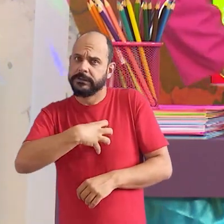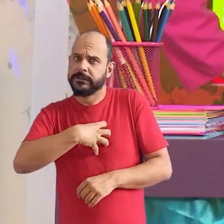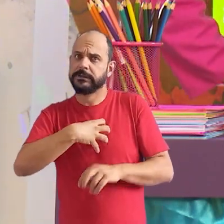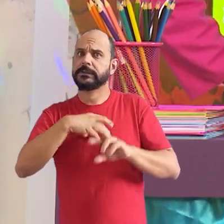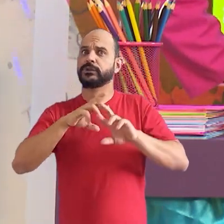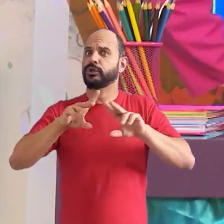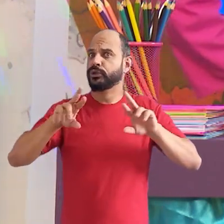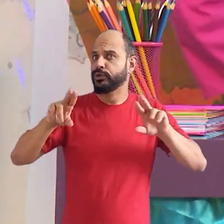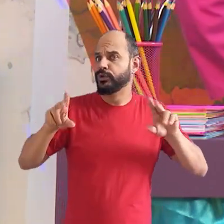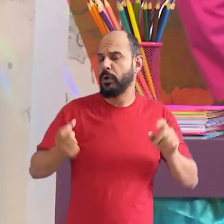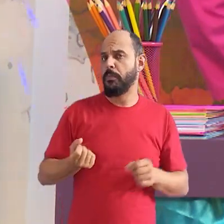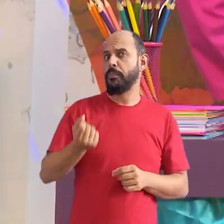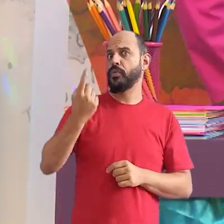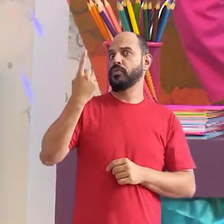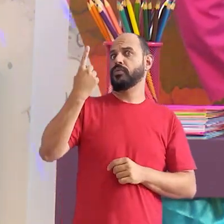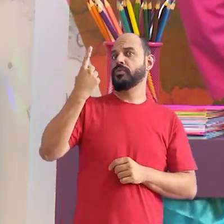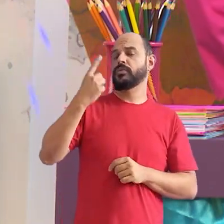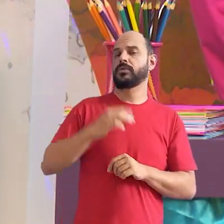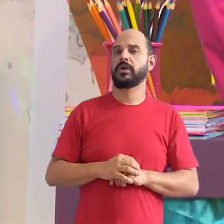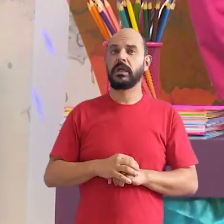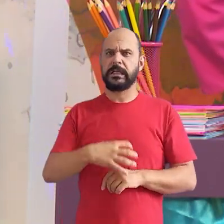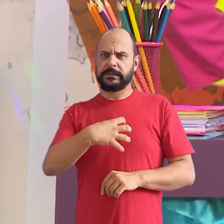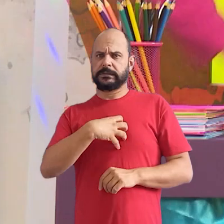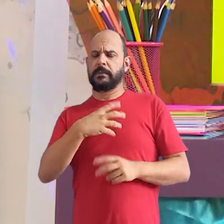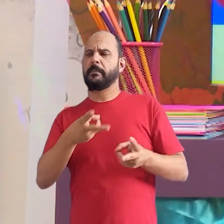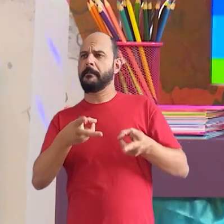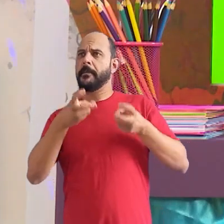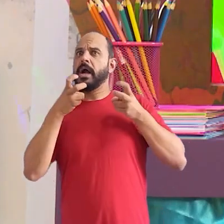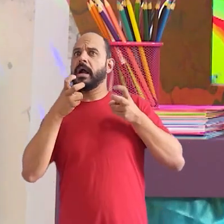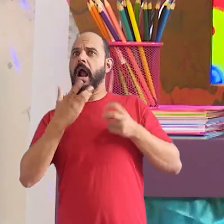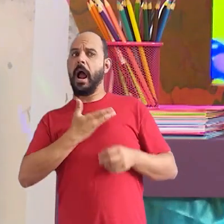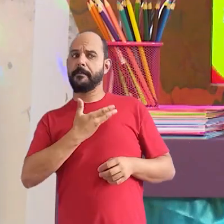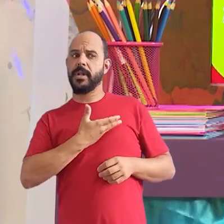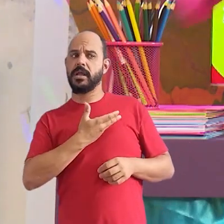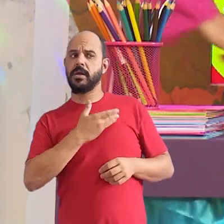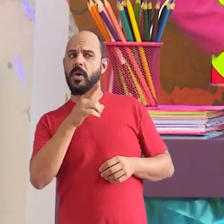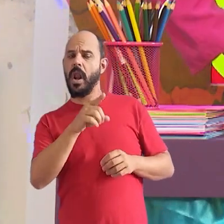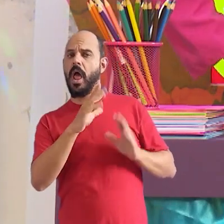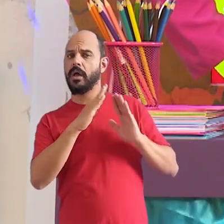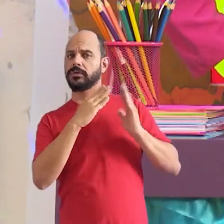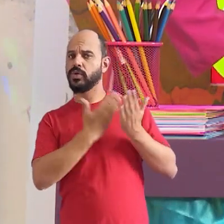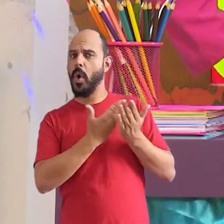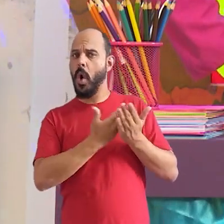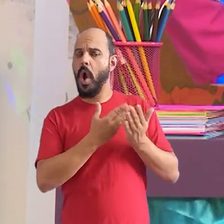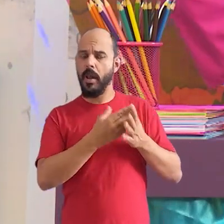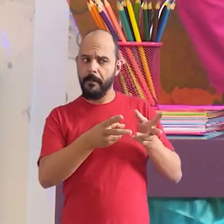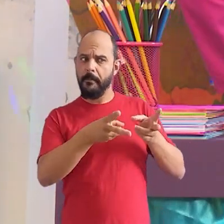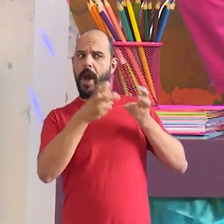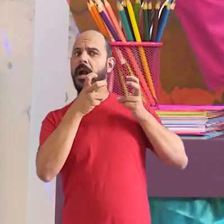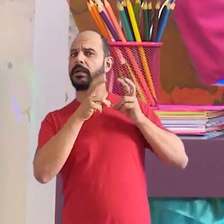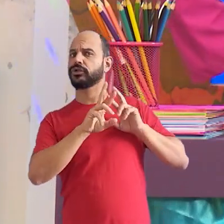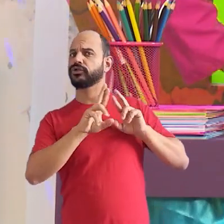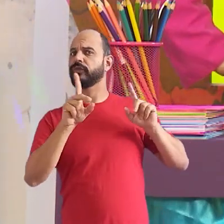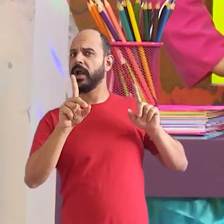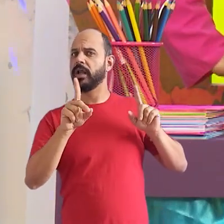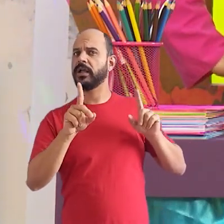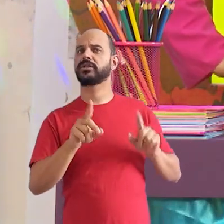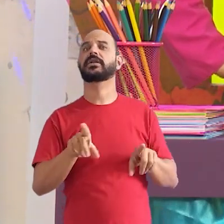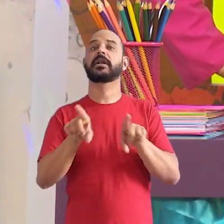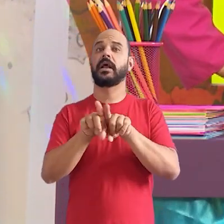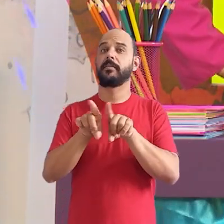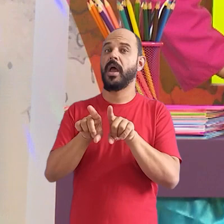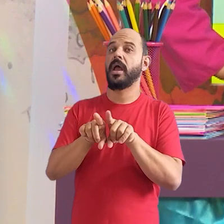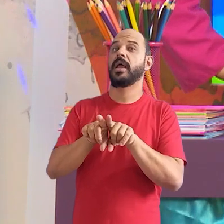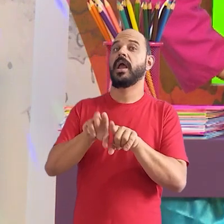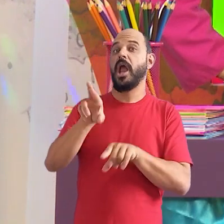se elas sentirem alguma coisa diferente, se elas perceberem alguma coisa diferente com o amiguinho na escola, se elas perceberem alguma coisa diferente